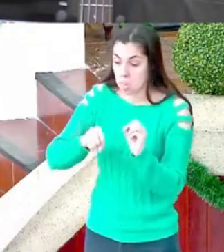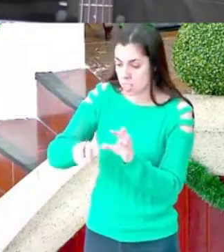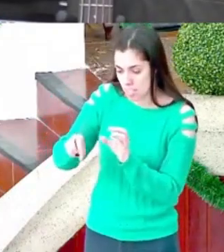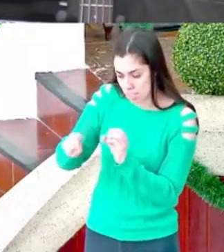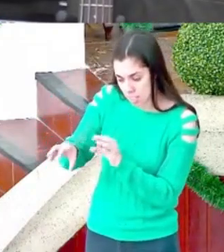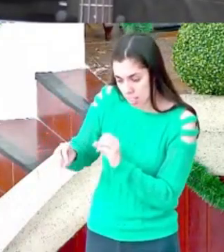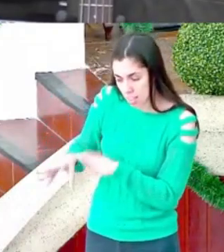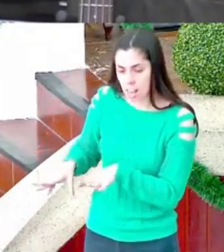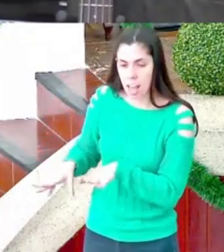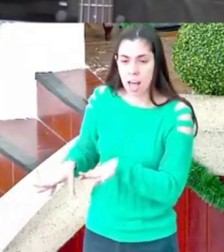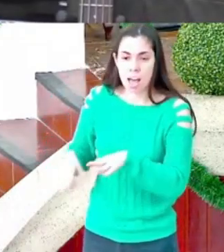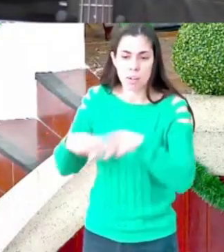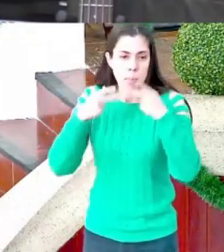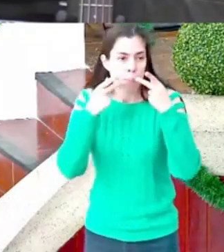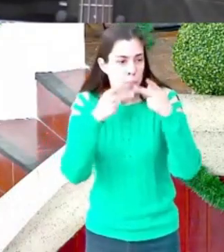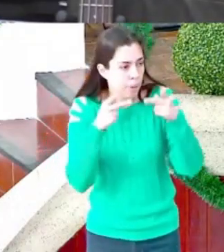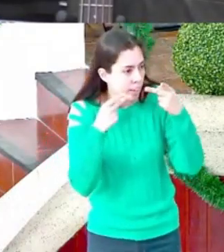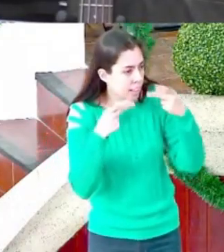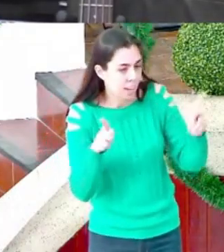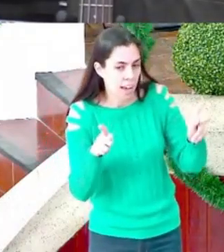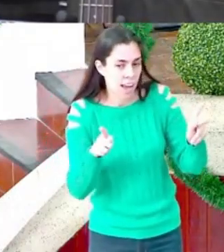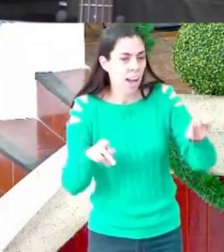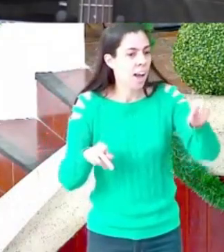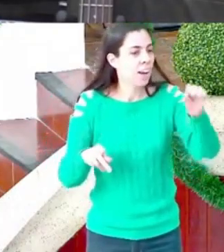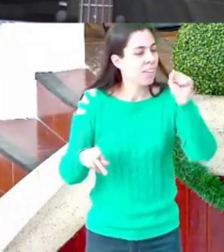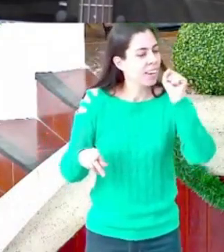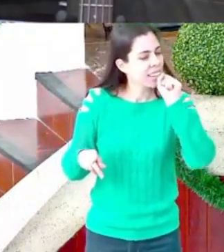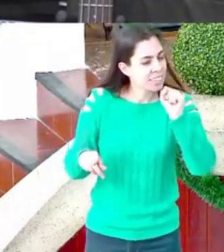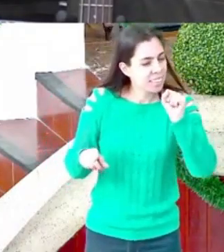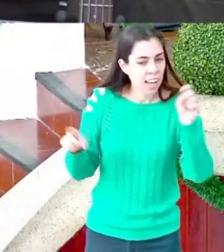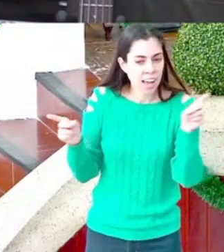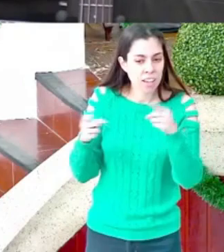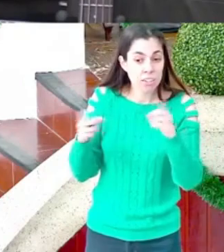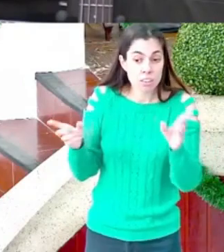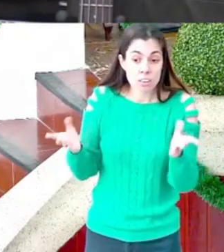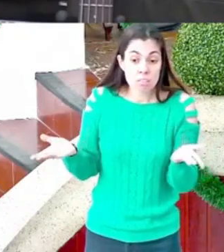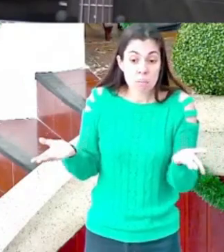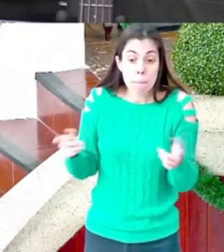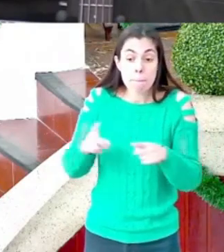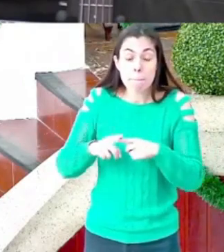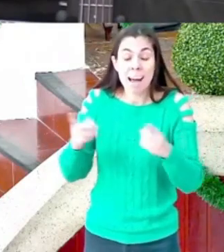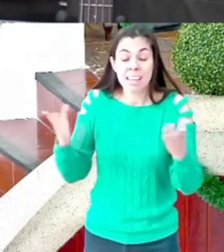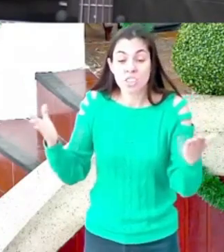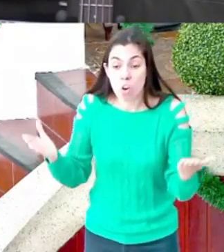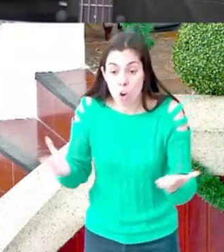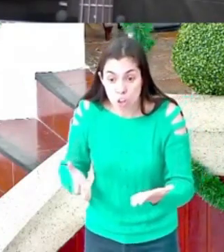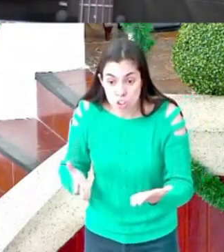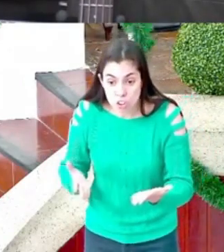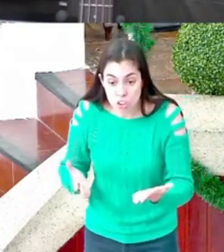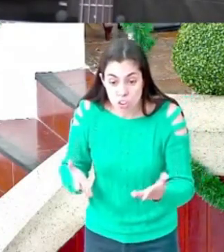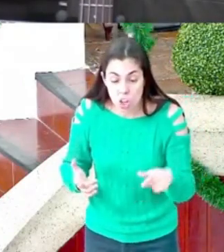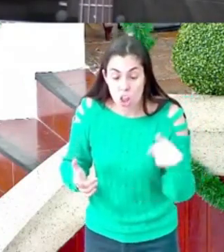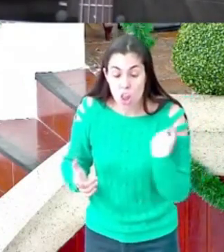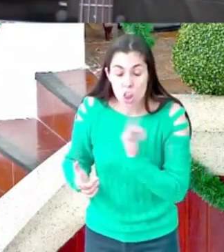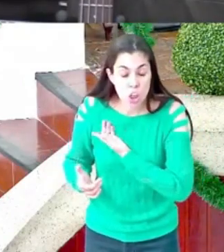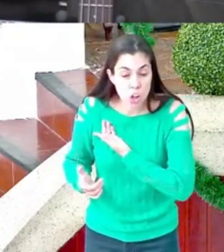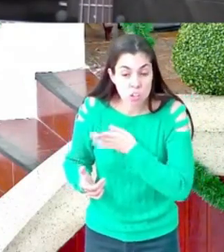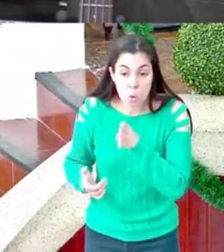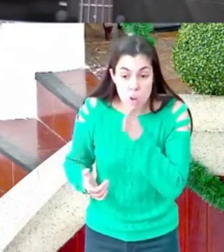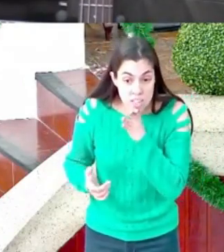forma dedicada, não serão reconhecidos. Mas não se